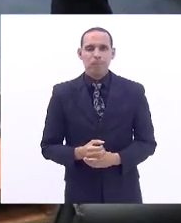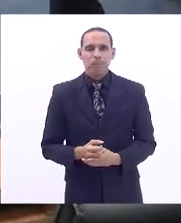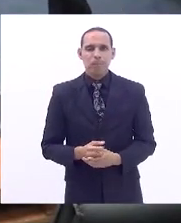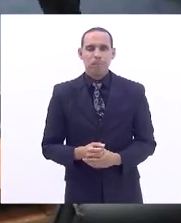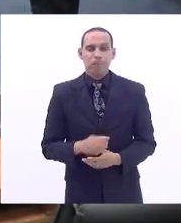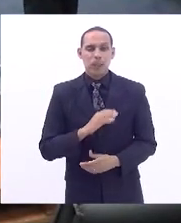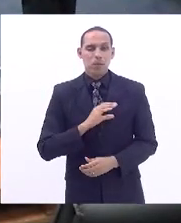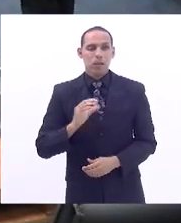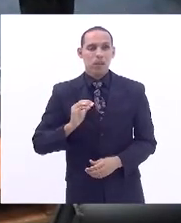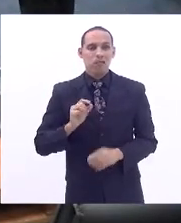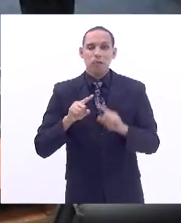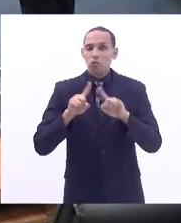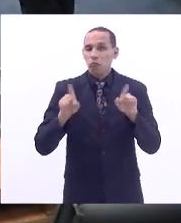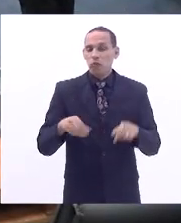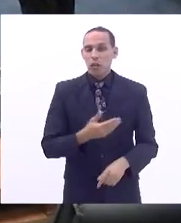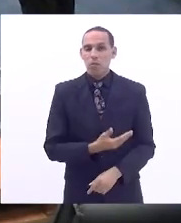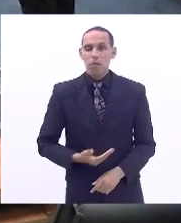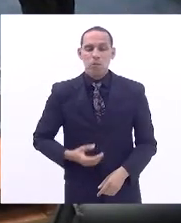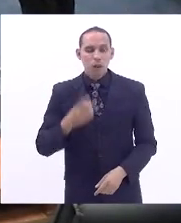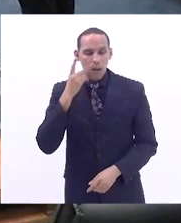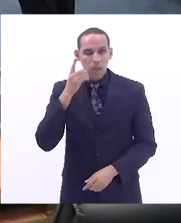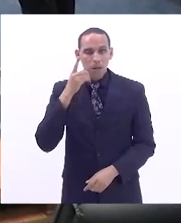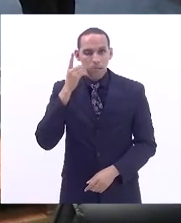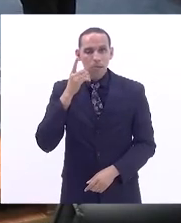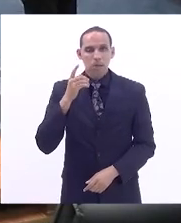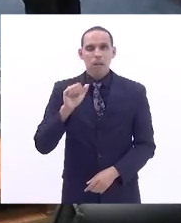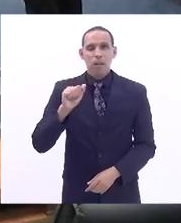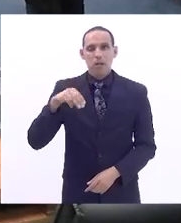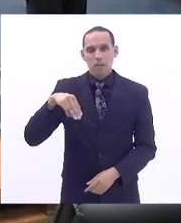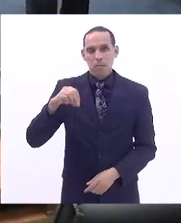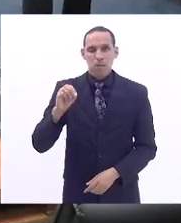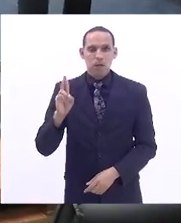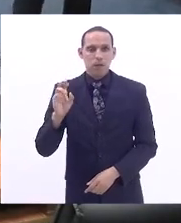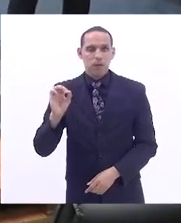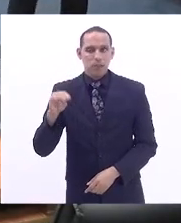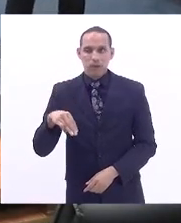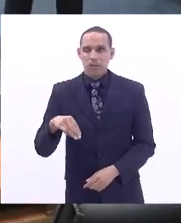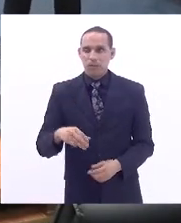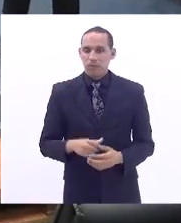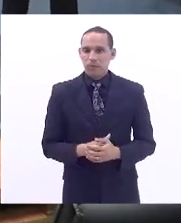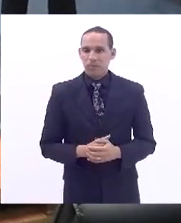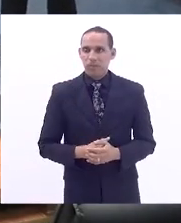e pela comissão de servidores públicos deputados Rodrigo Amorim